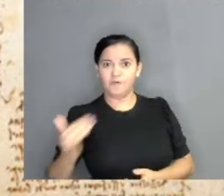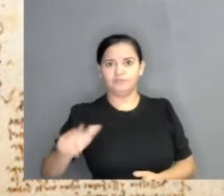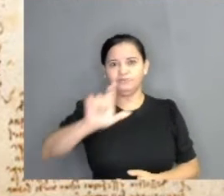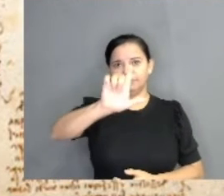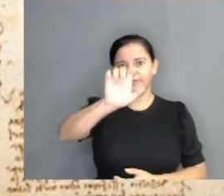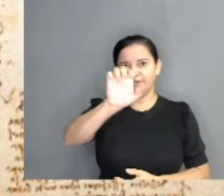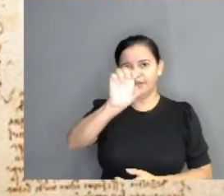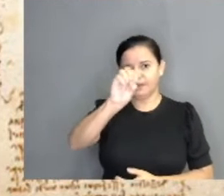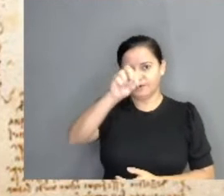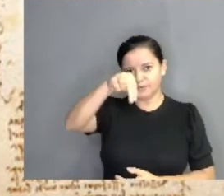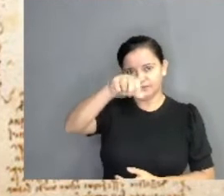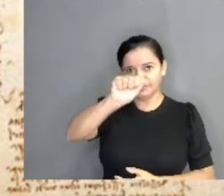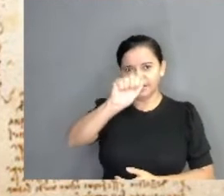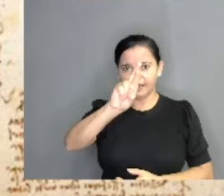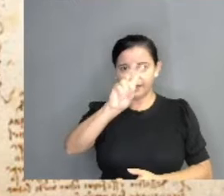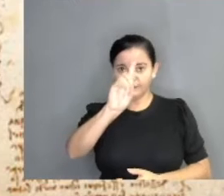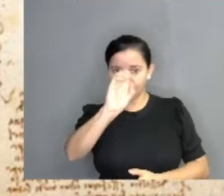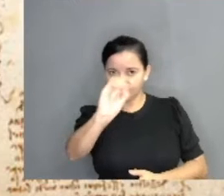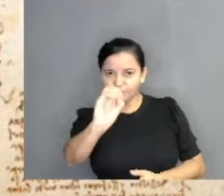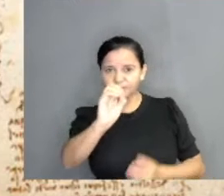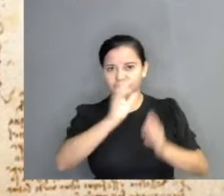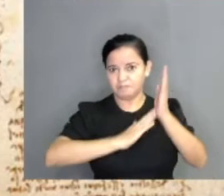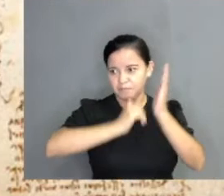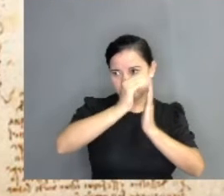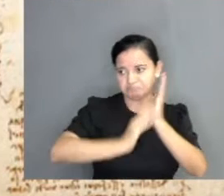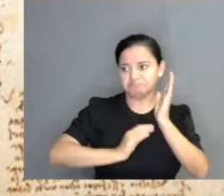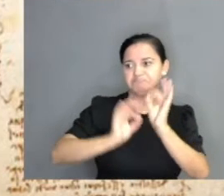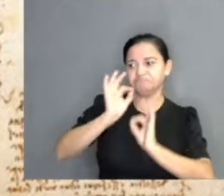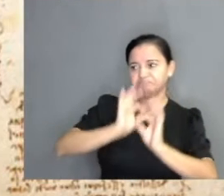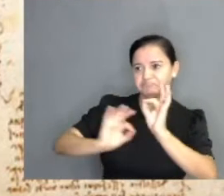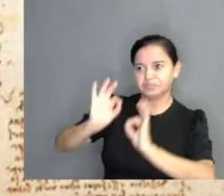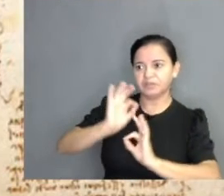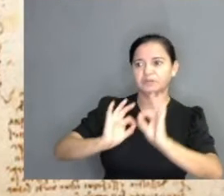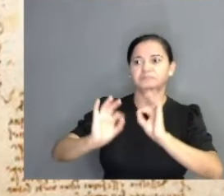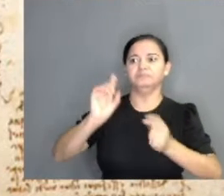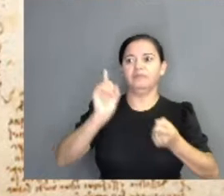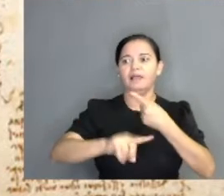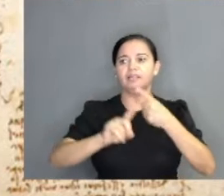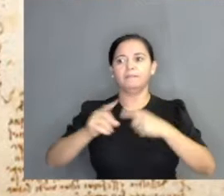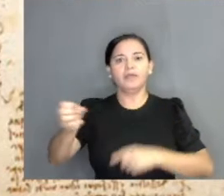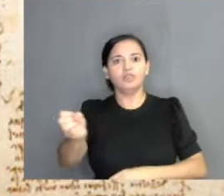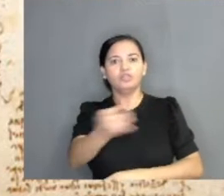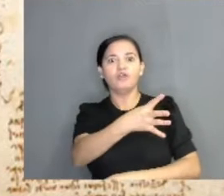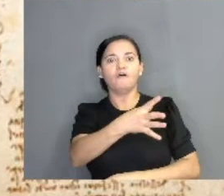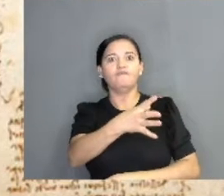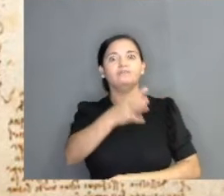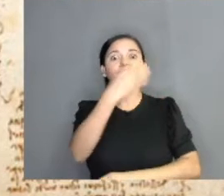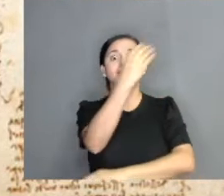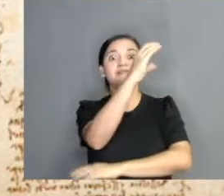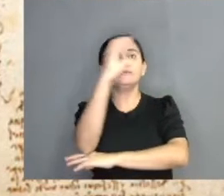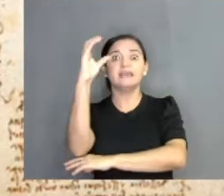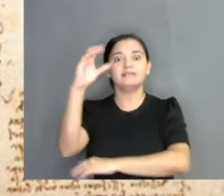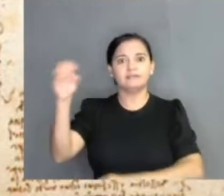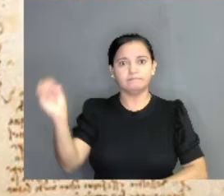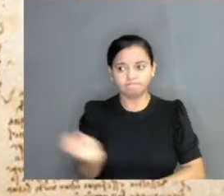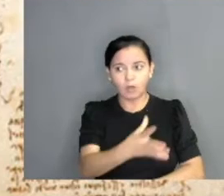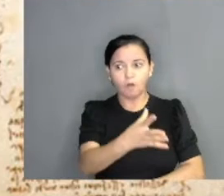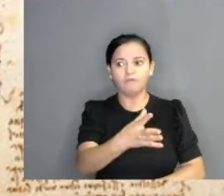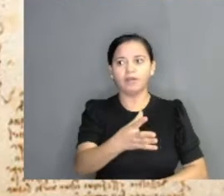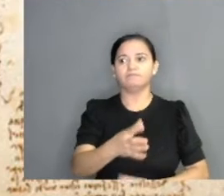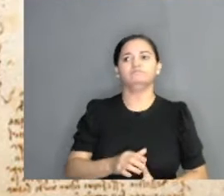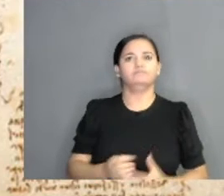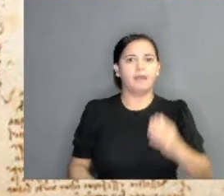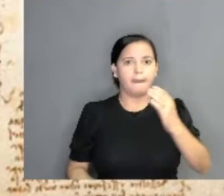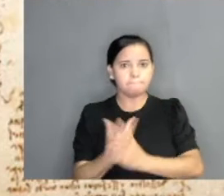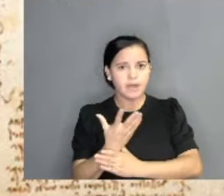vários. Tá? As novas ciências surgidas nesta época. Veja só.